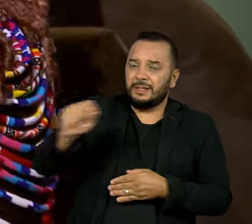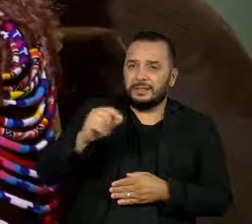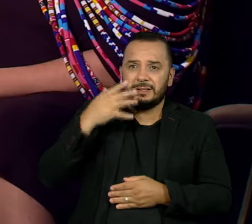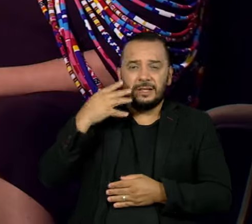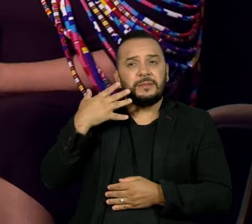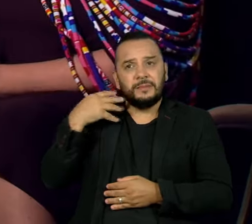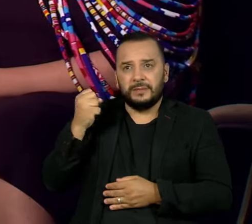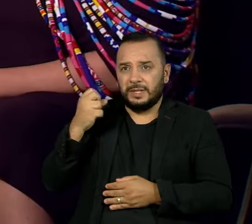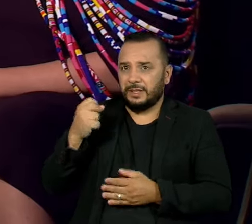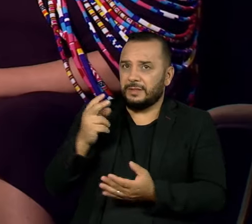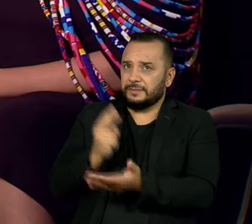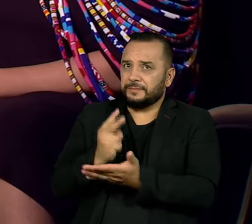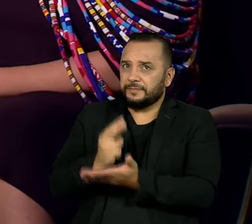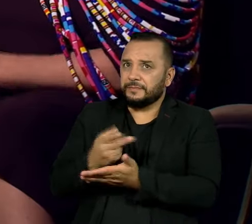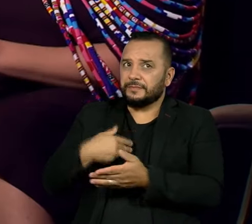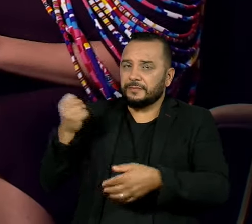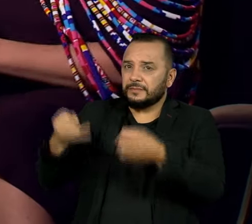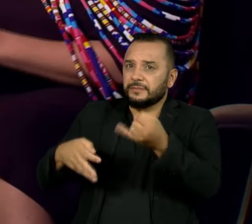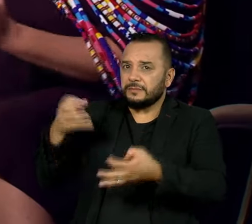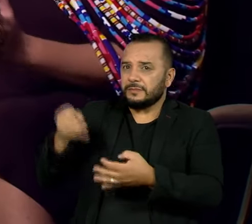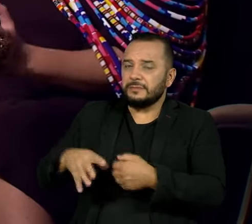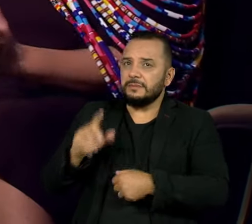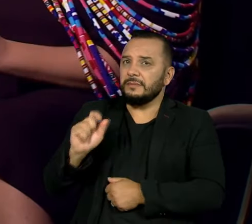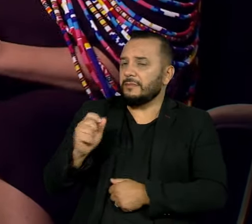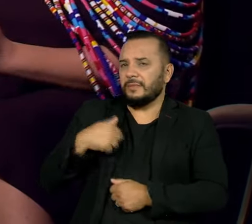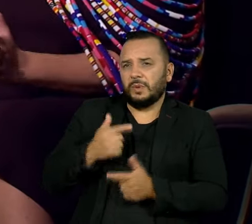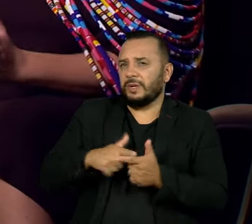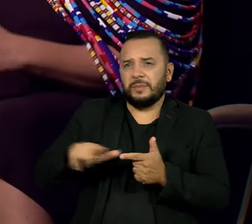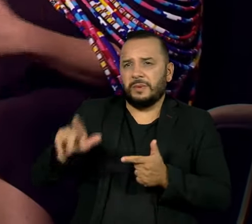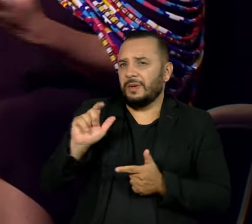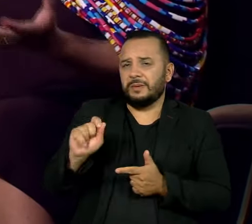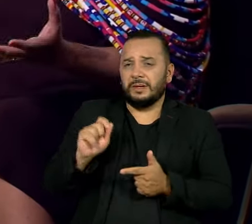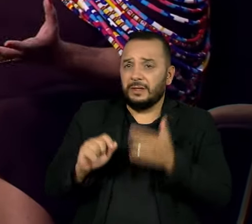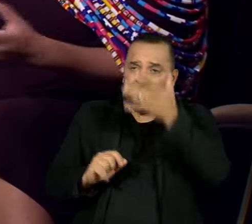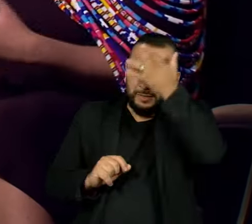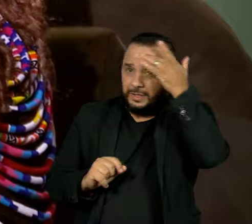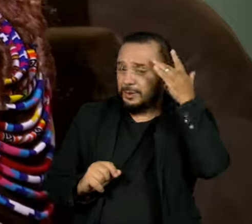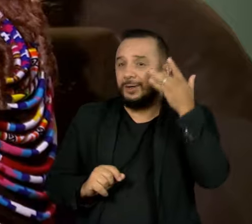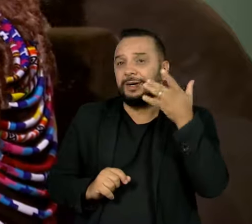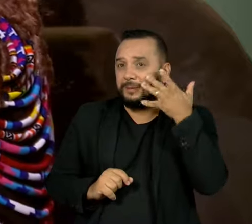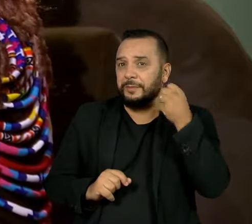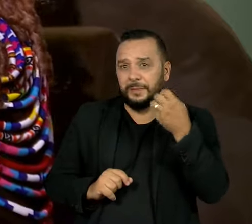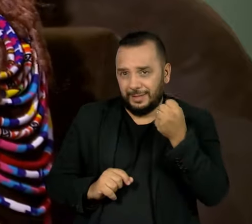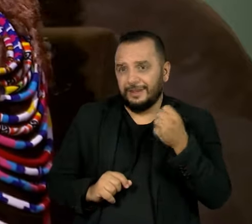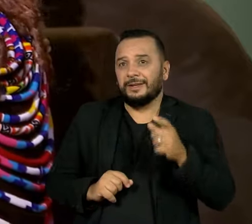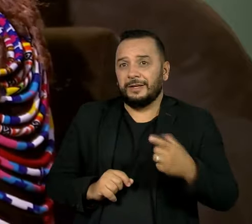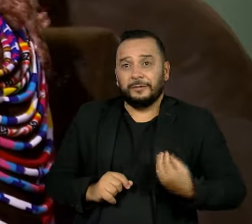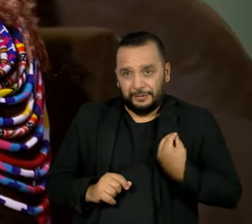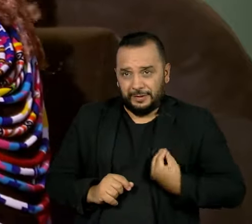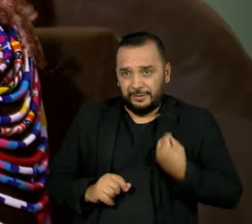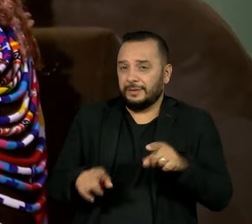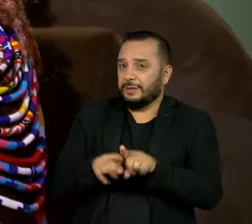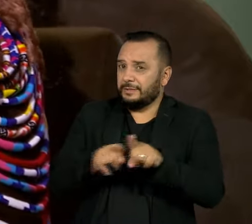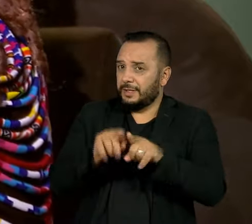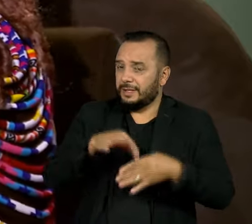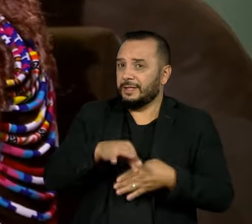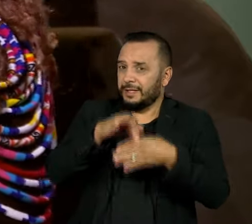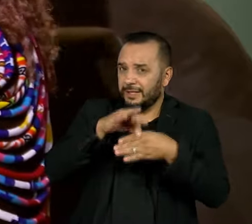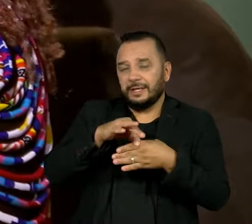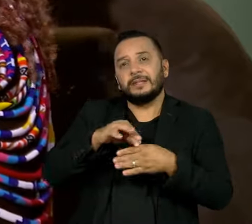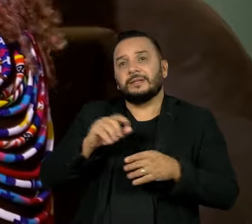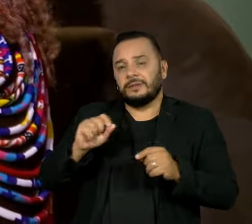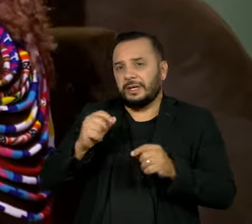Uma coisa que eu sempre gosto de ressaltar é que não há nenhum problema em pessoas brancas existirem e exercerem liderança, ocuparem cargos de